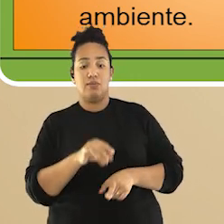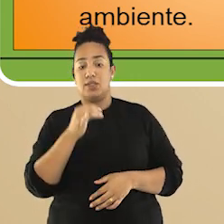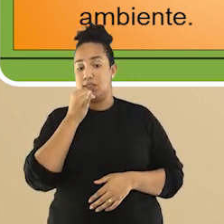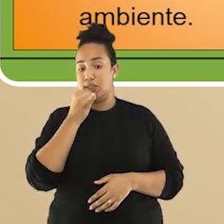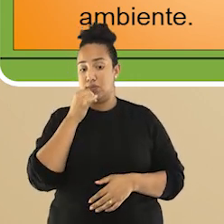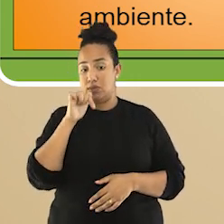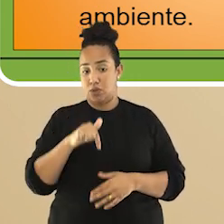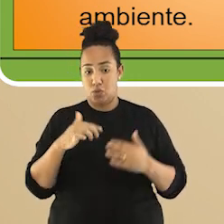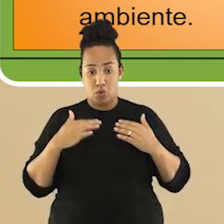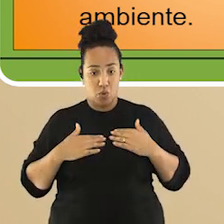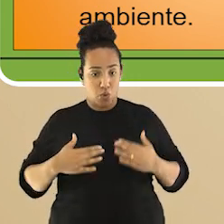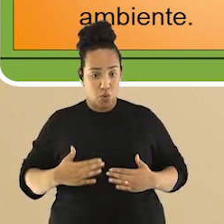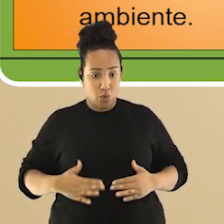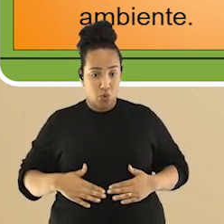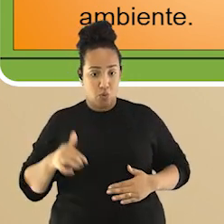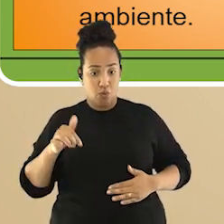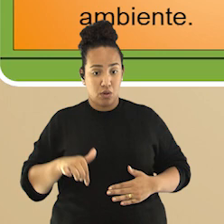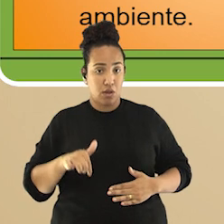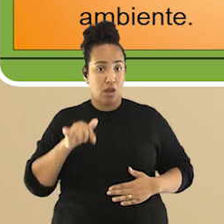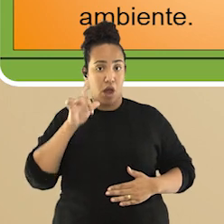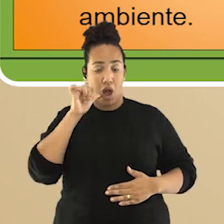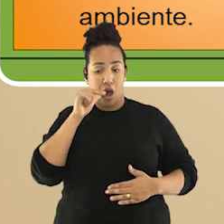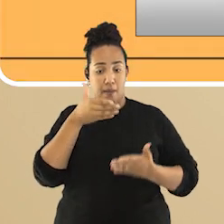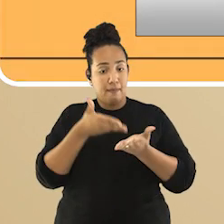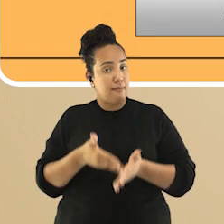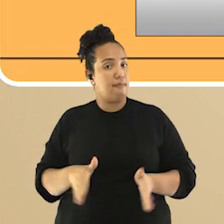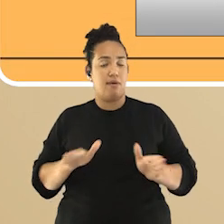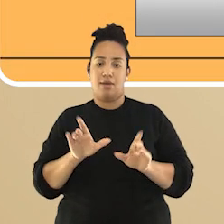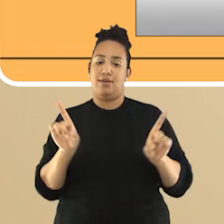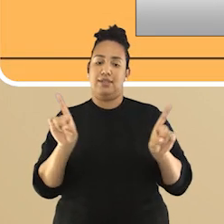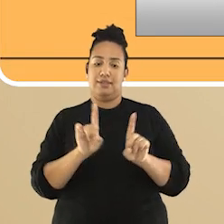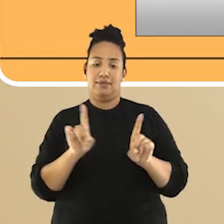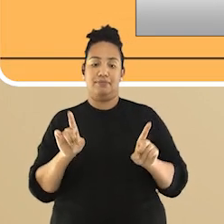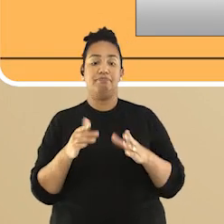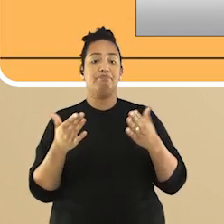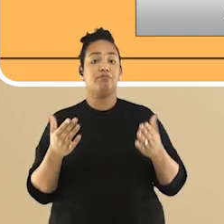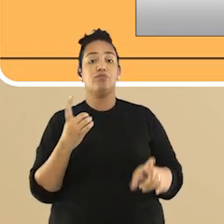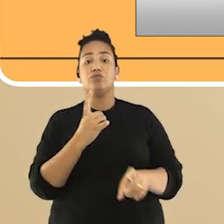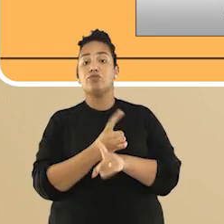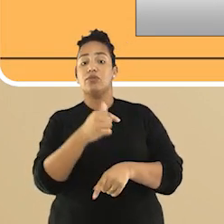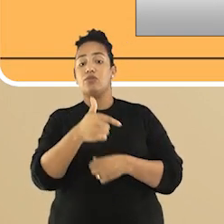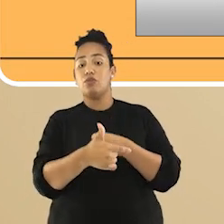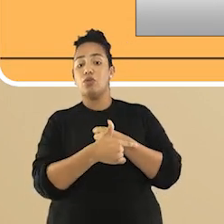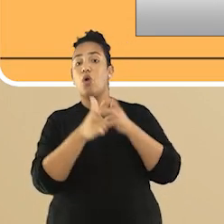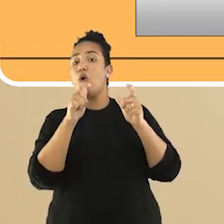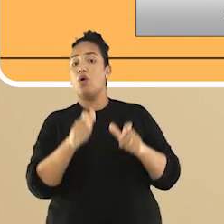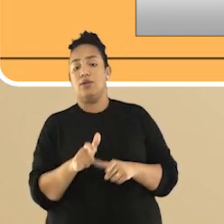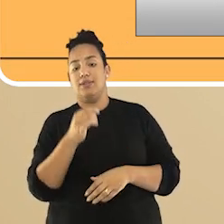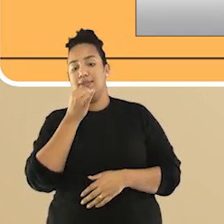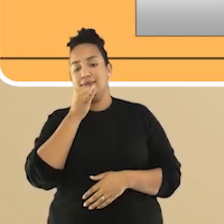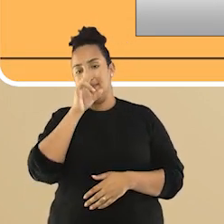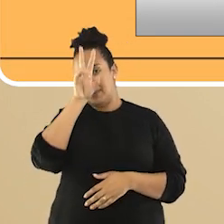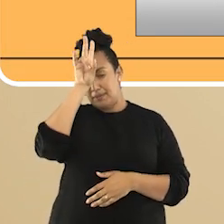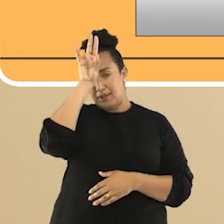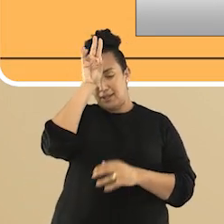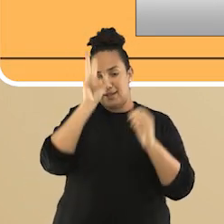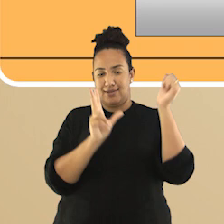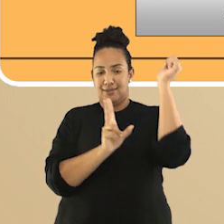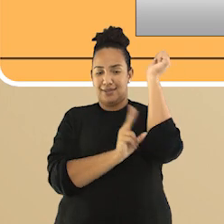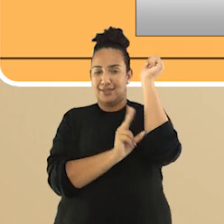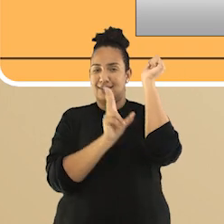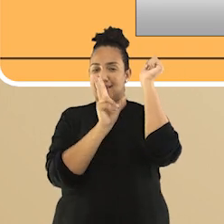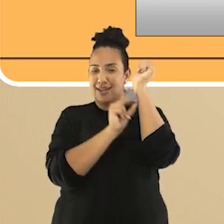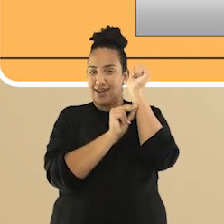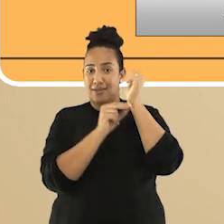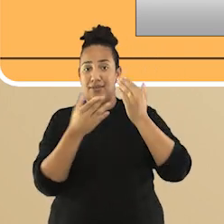água para o ambiente, mesmo sob o calor. Podemos notar essas funções nas baratas, nos besouros e nas cigarras. O exterior do